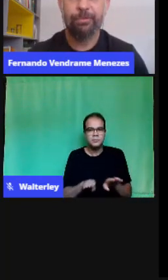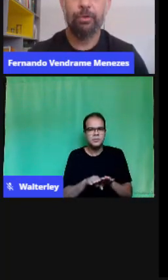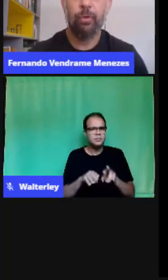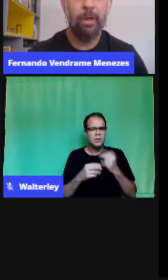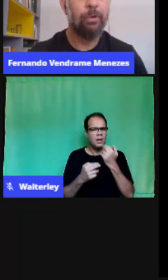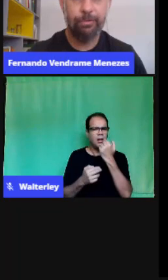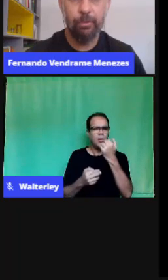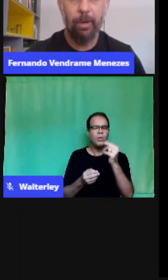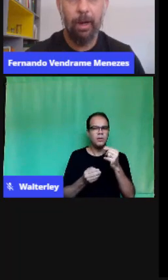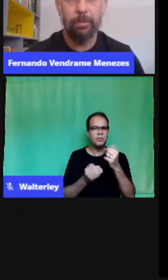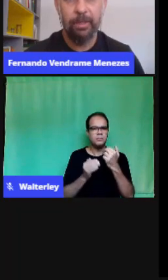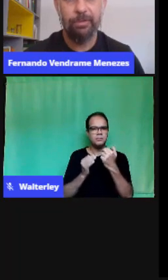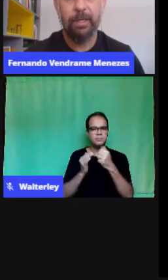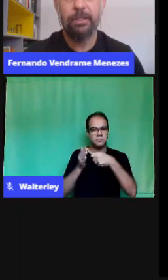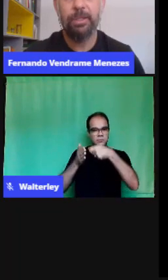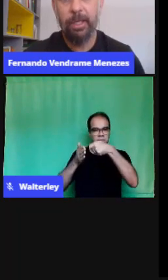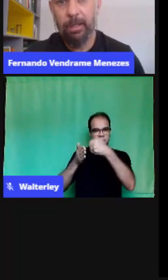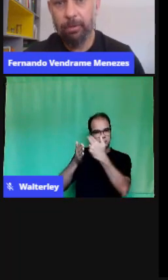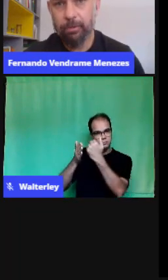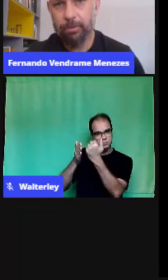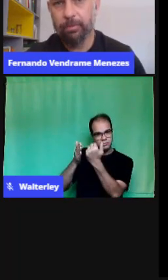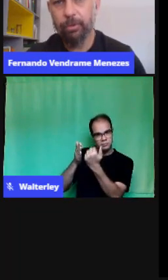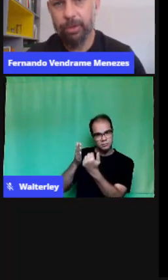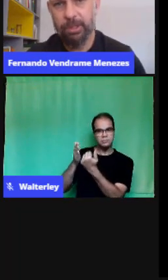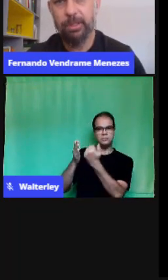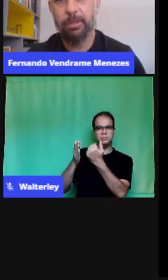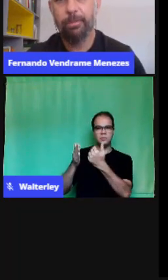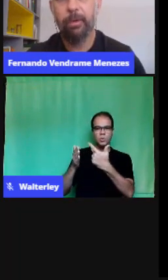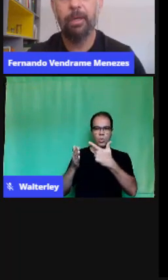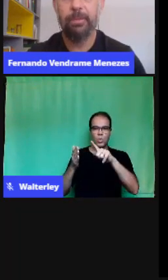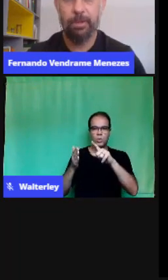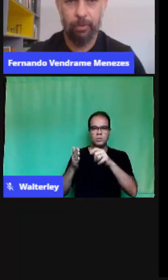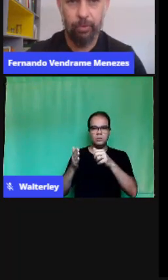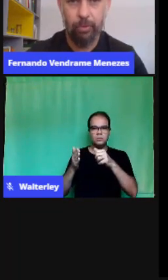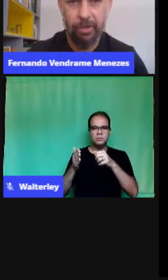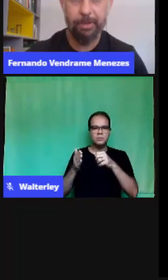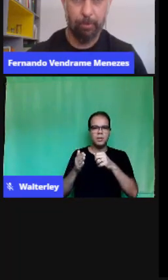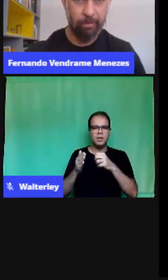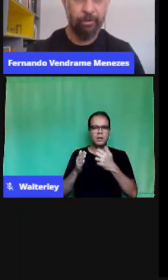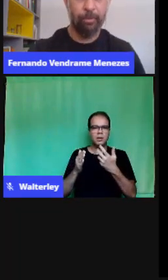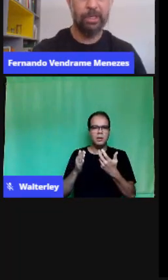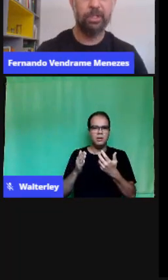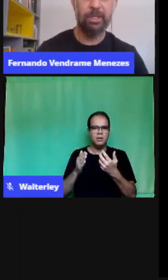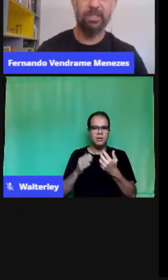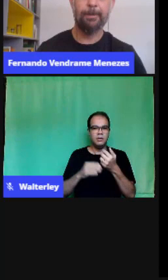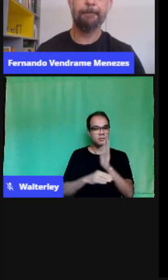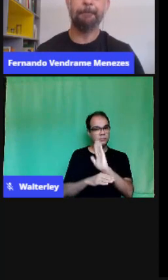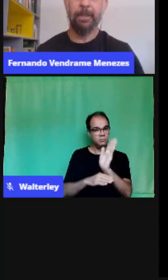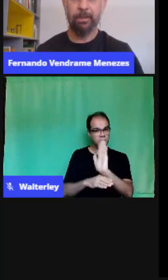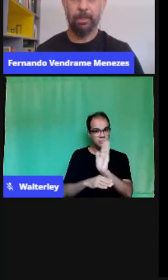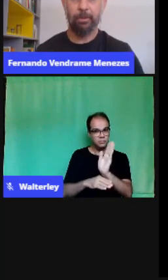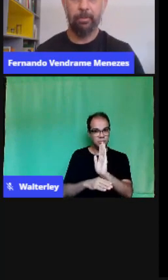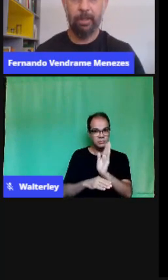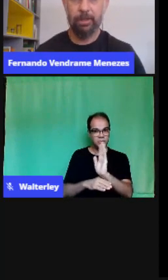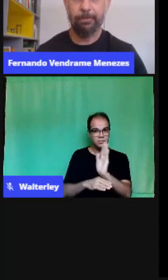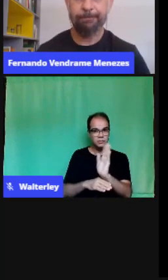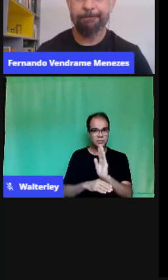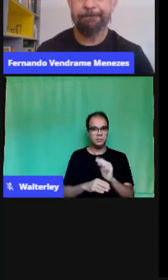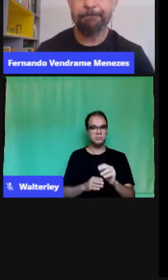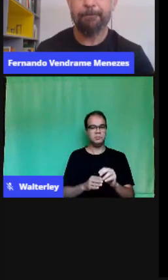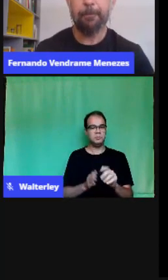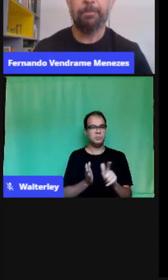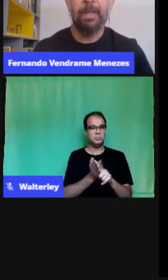iconográfica, audiovisual, diferentes gêneros, como notícias, poemas, esse tipo de coisa, né? Conforme eu já disse